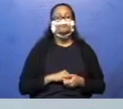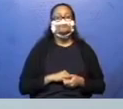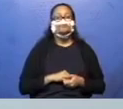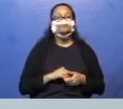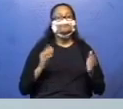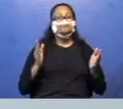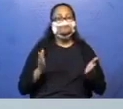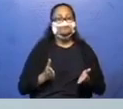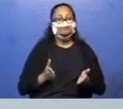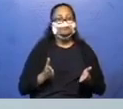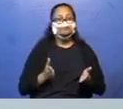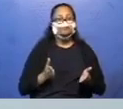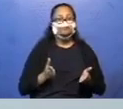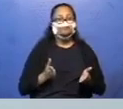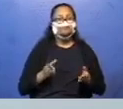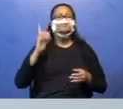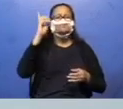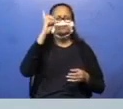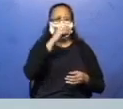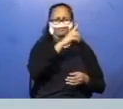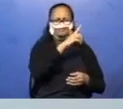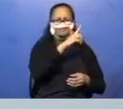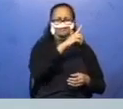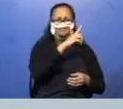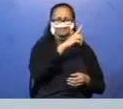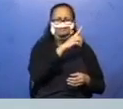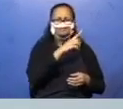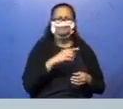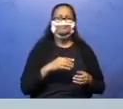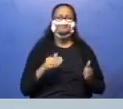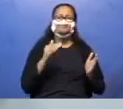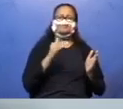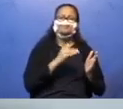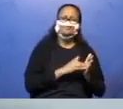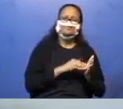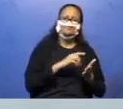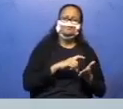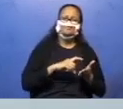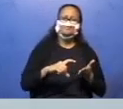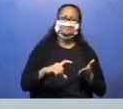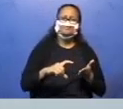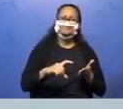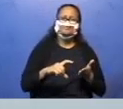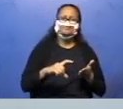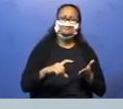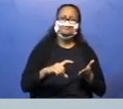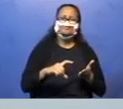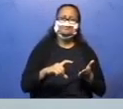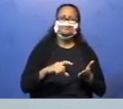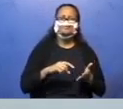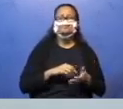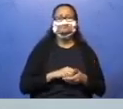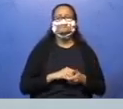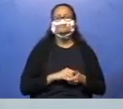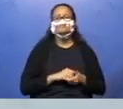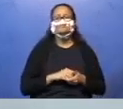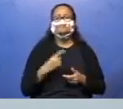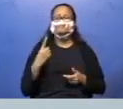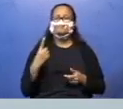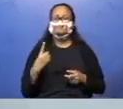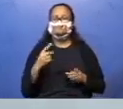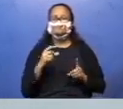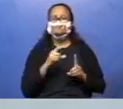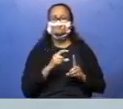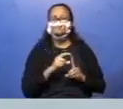E agora, difícil, hein? Último verso. Não! Uma palavra e um ponto. Qual